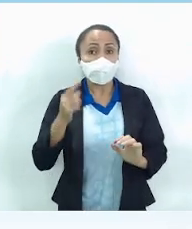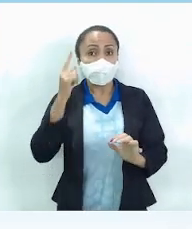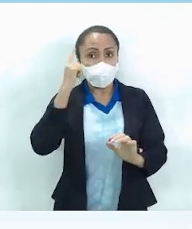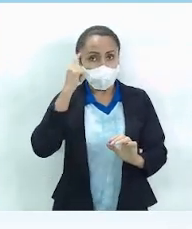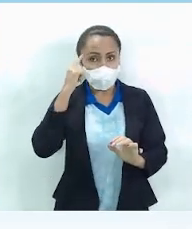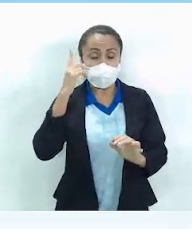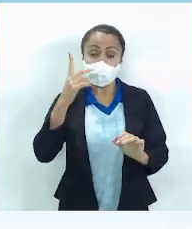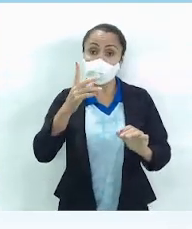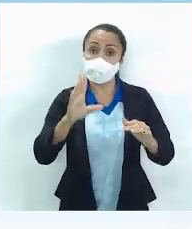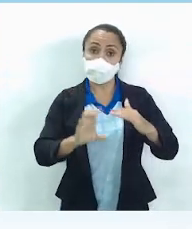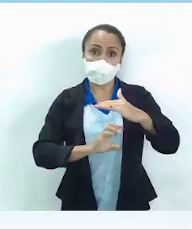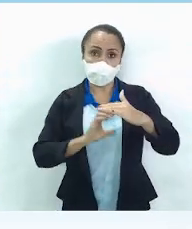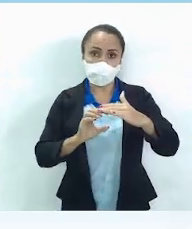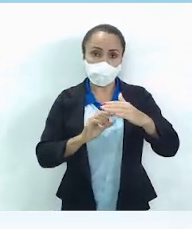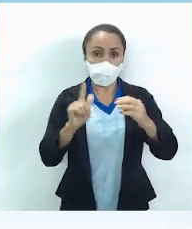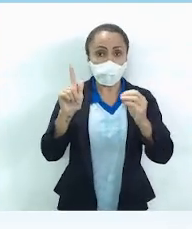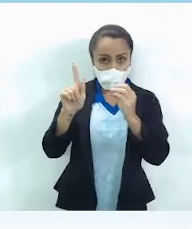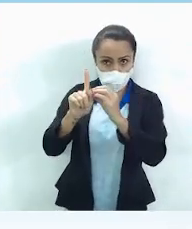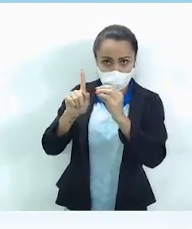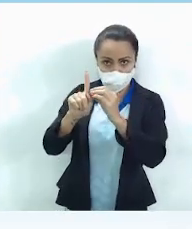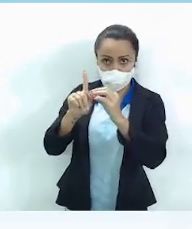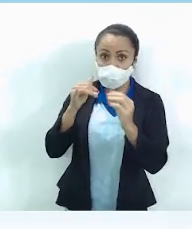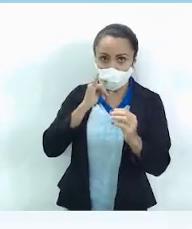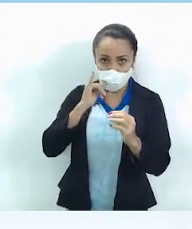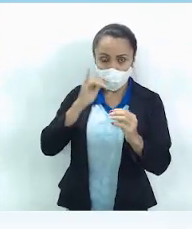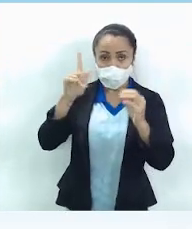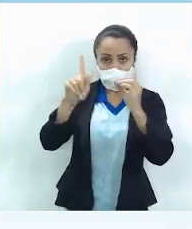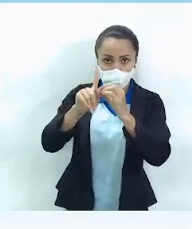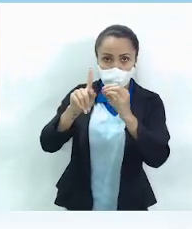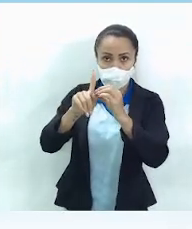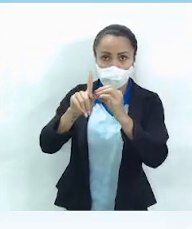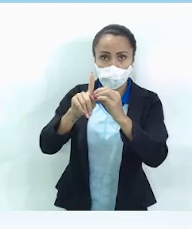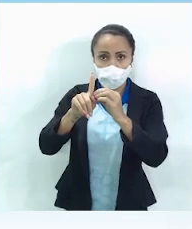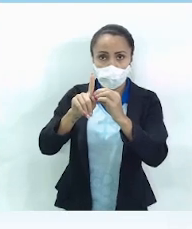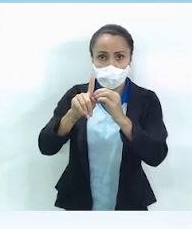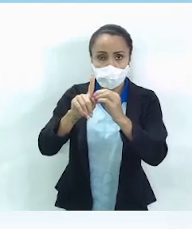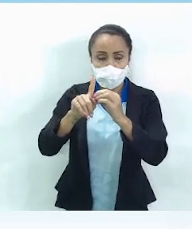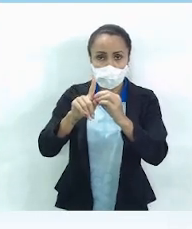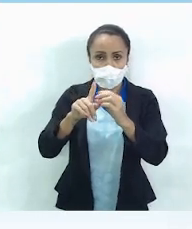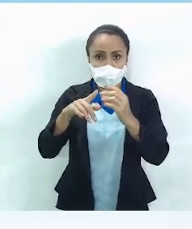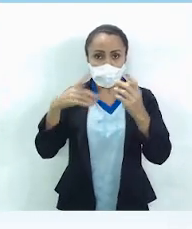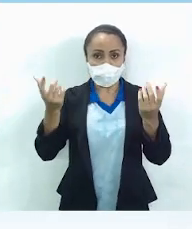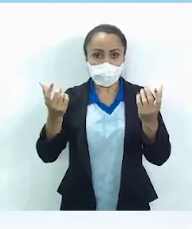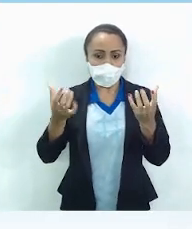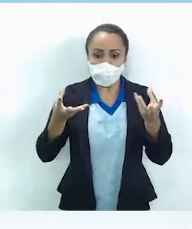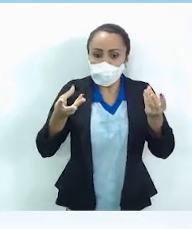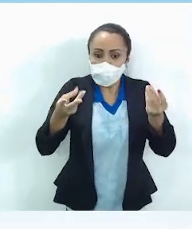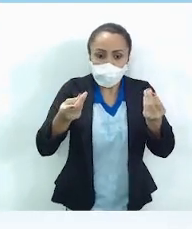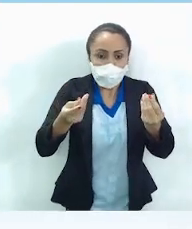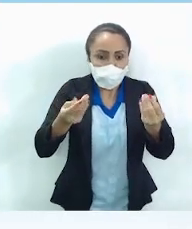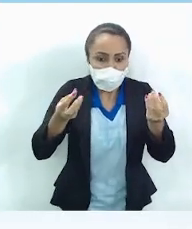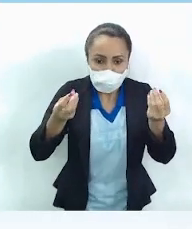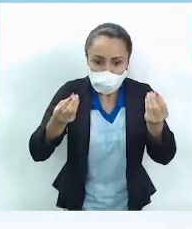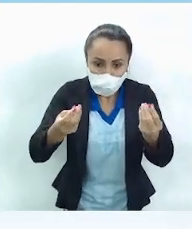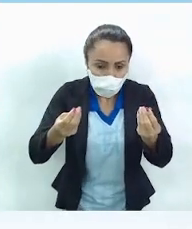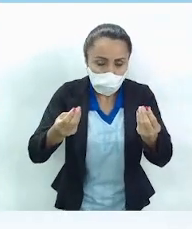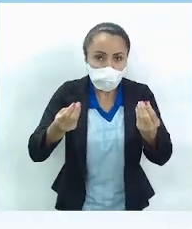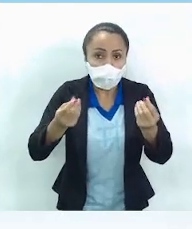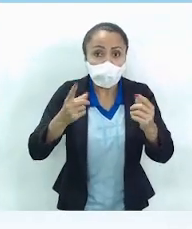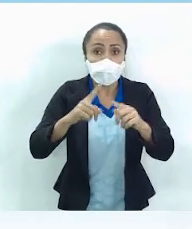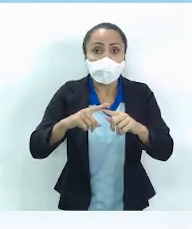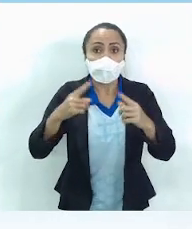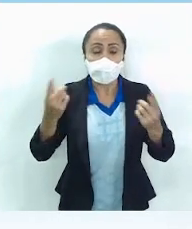numa empresa, o Google. Ela não produz o produto físico, mas ela tem o